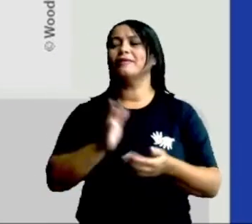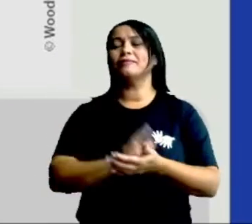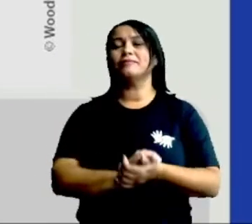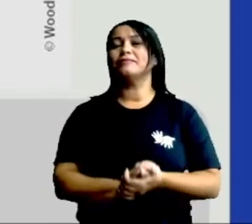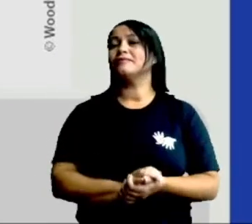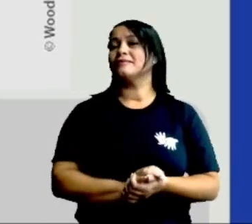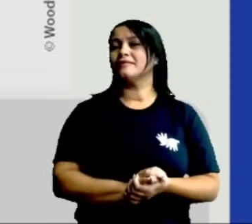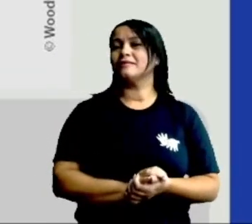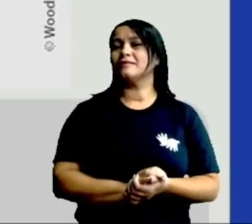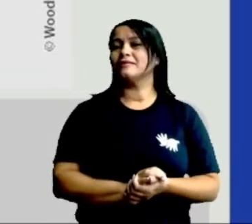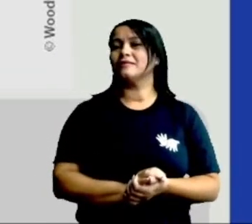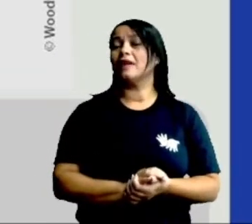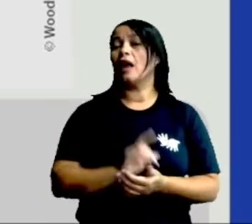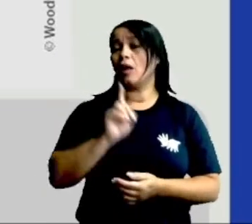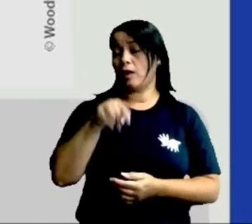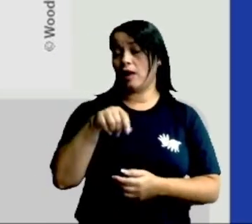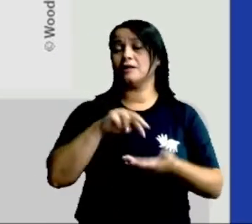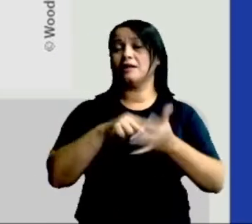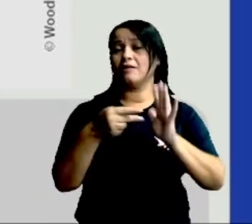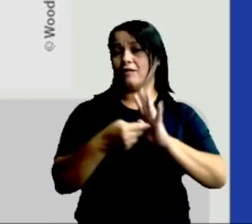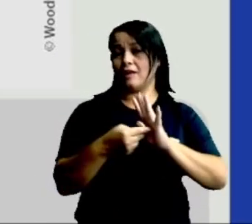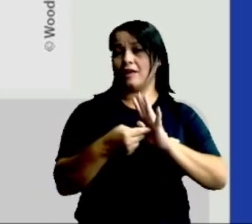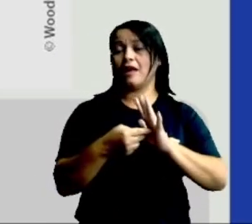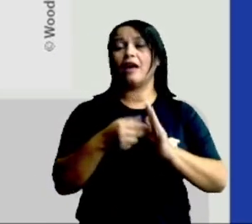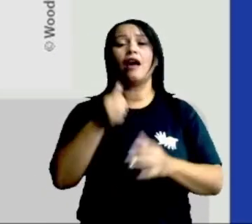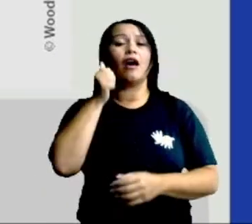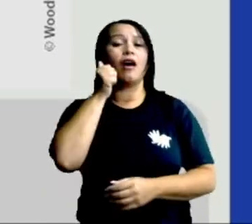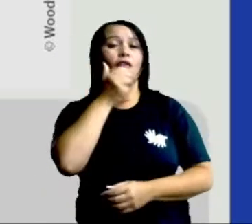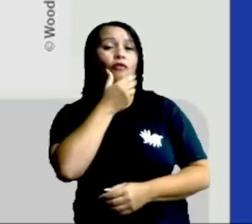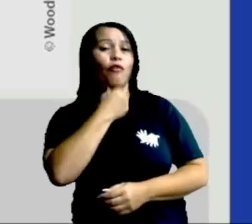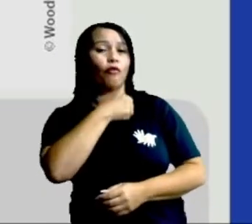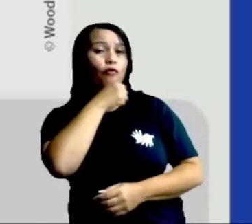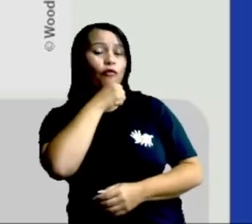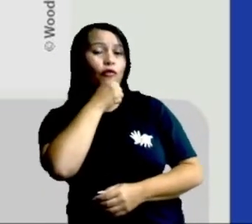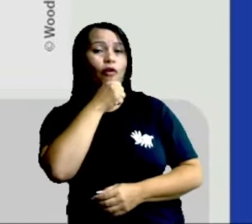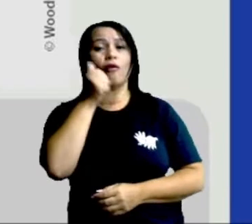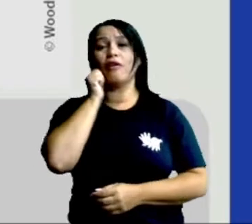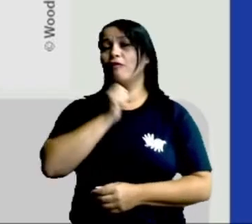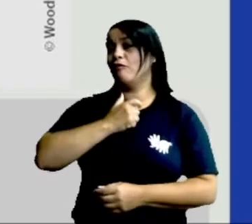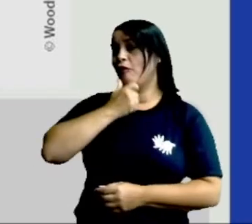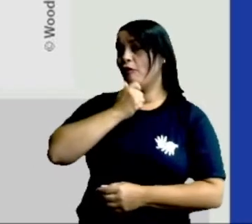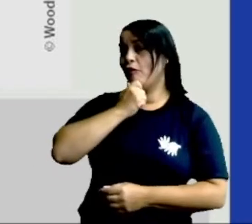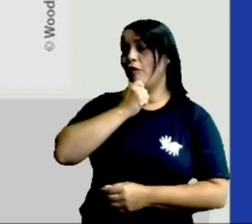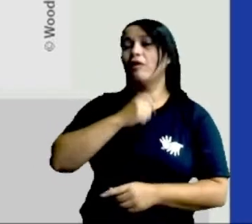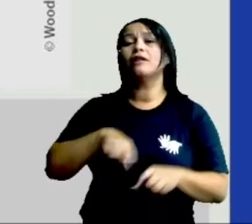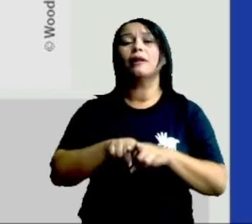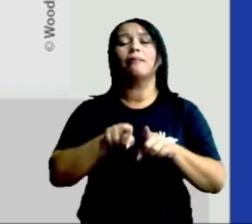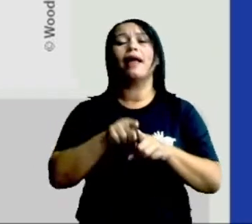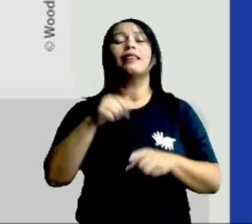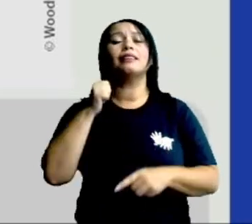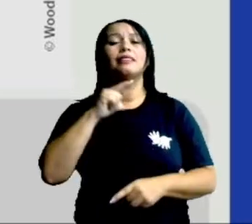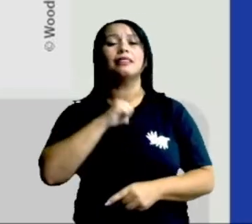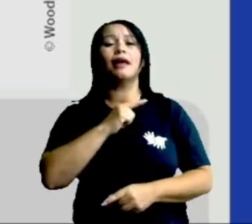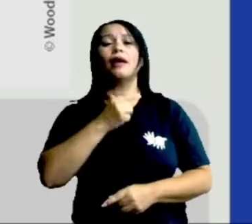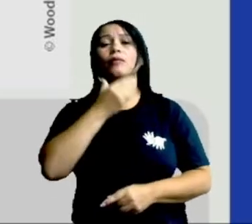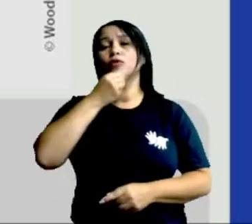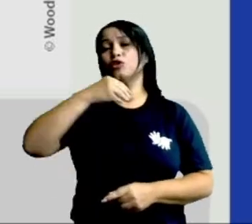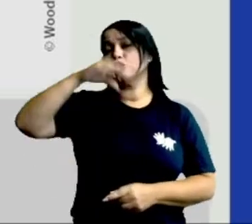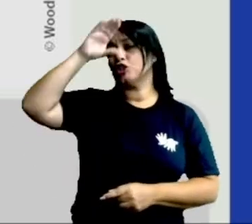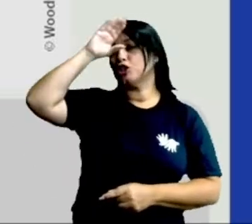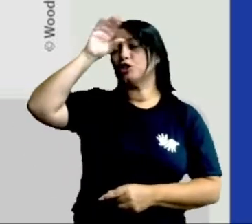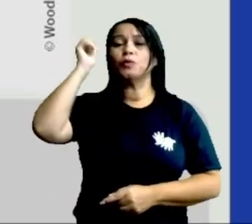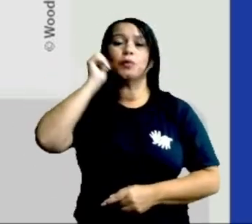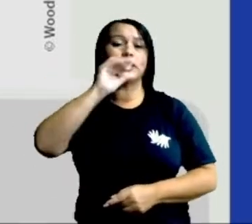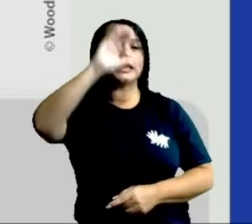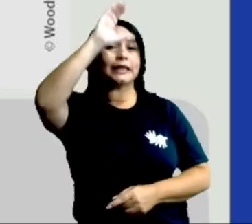abuelo e abuela, que é o nosso avô e avó. Temos tio e